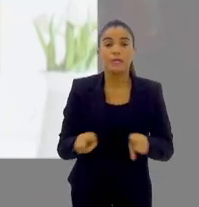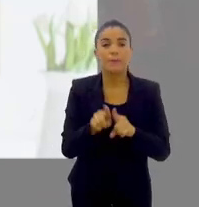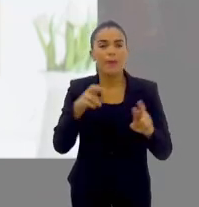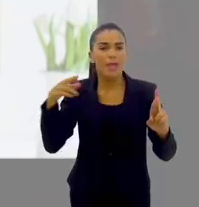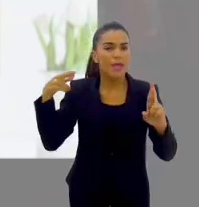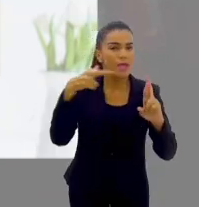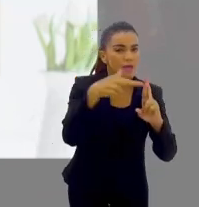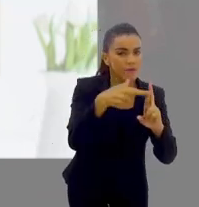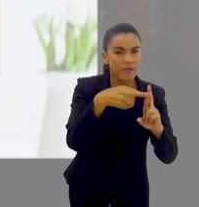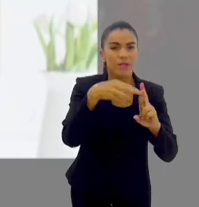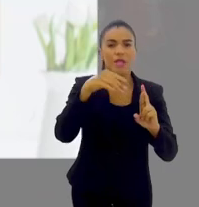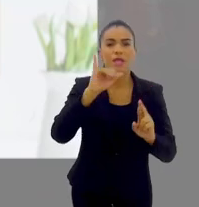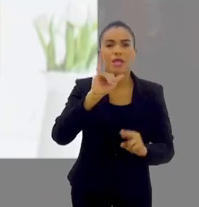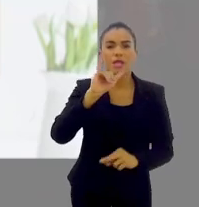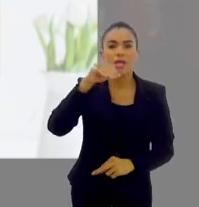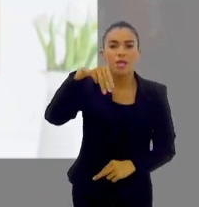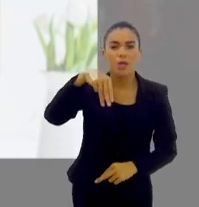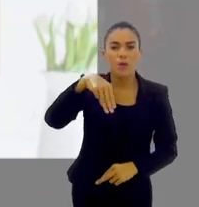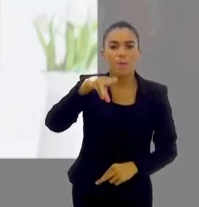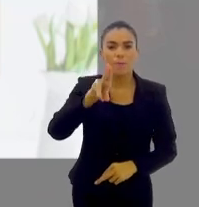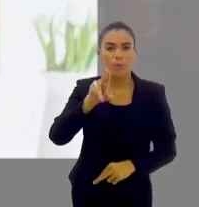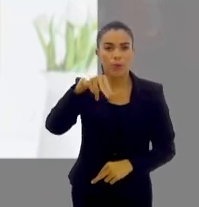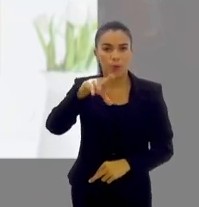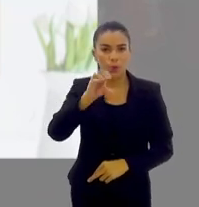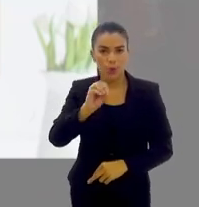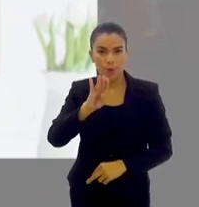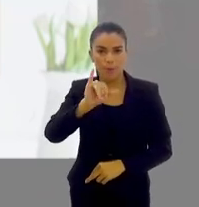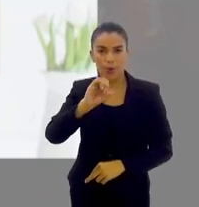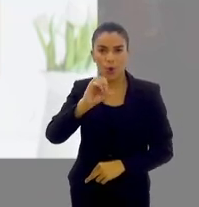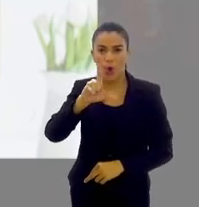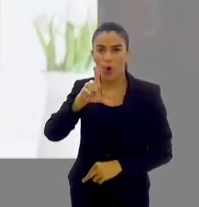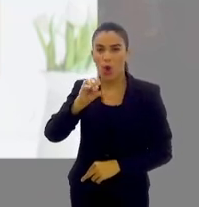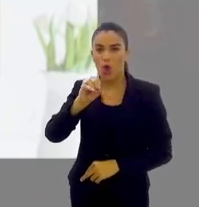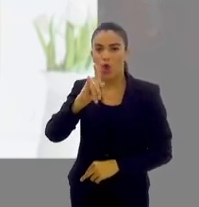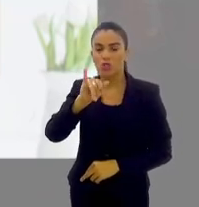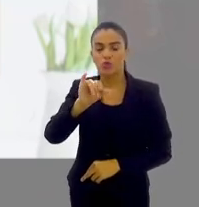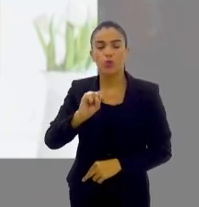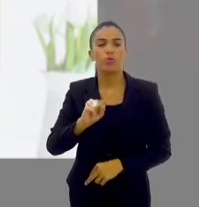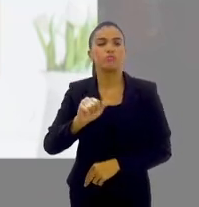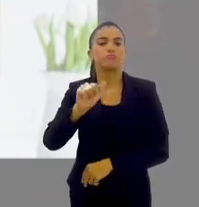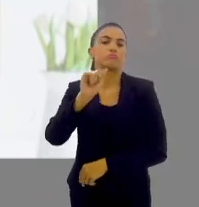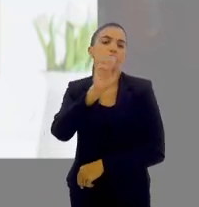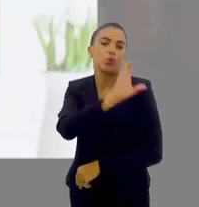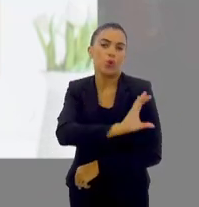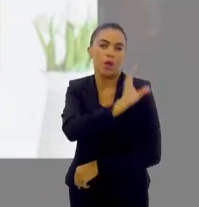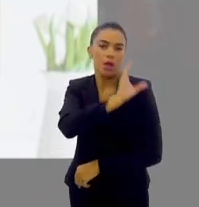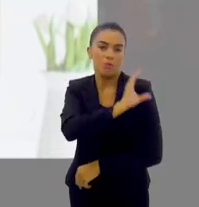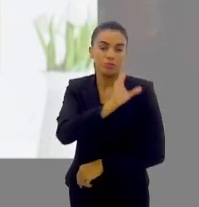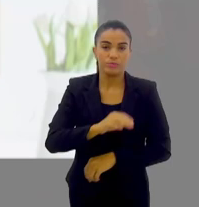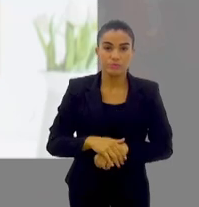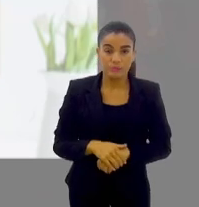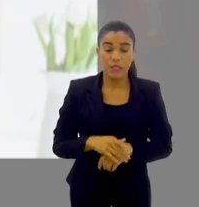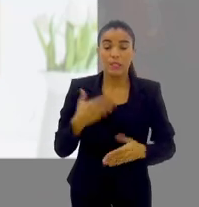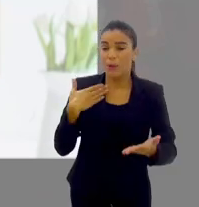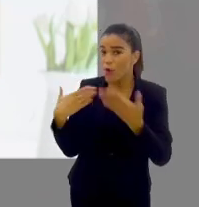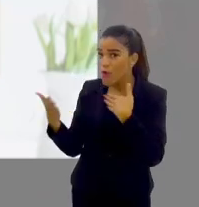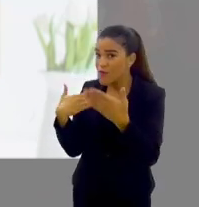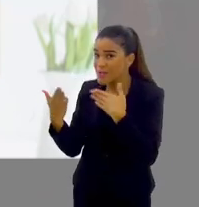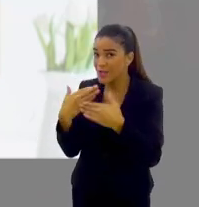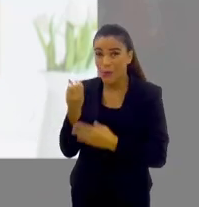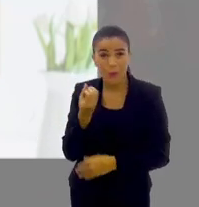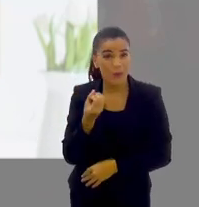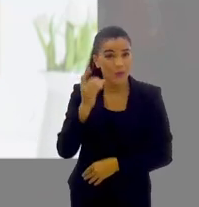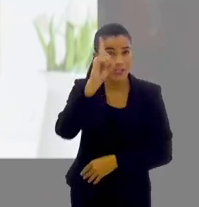de Referência de Imunobiológicos Especiais da Prefeitura de Campos dos Goytacazes. Também vamos conversar com o diretor